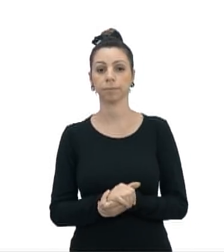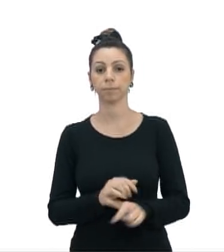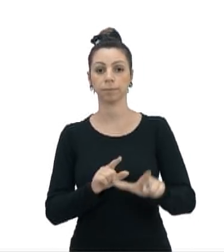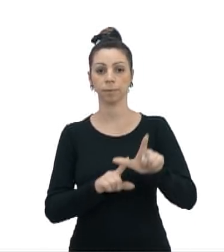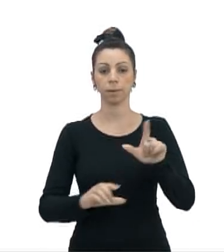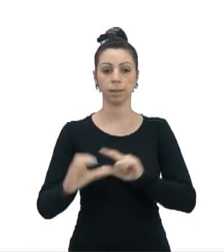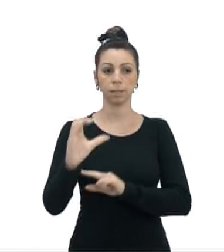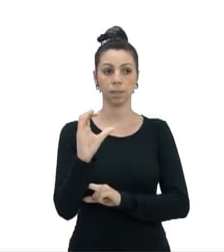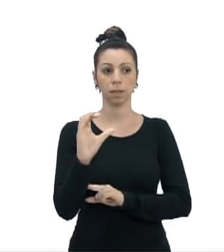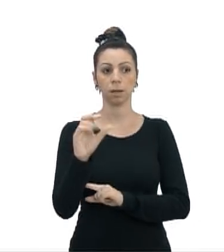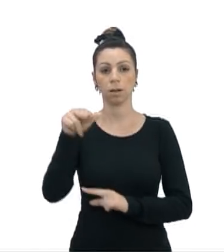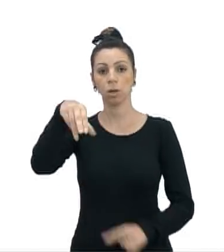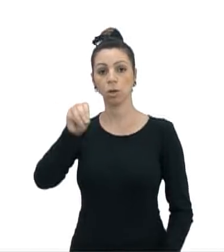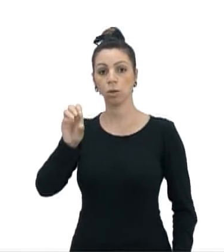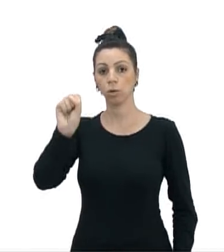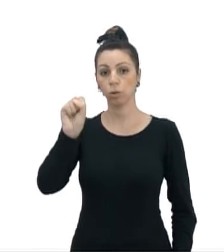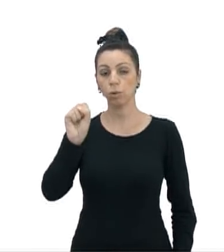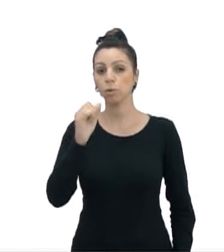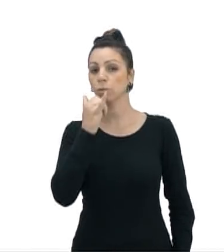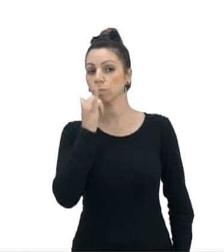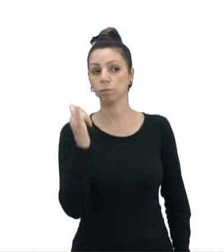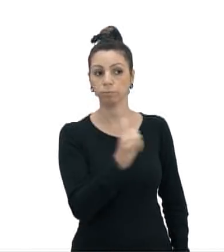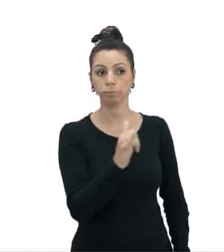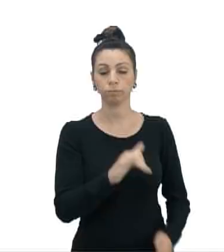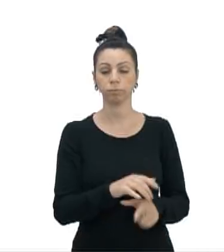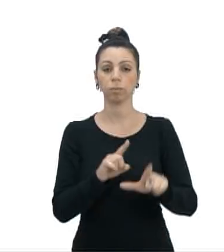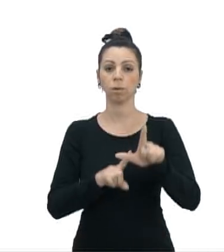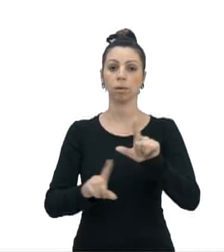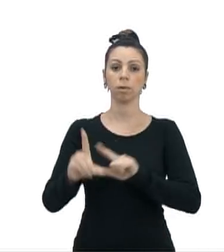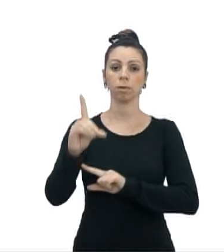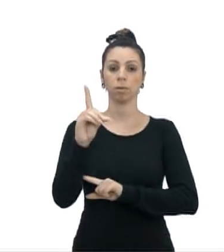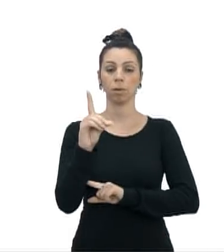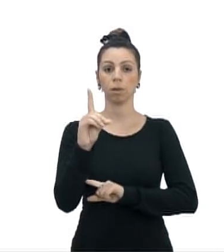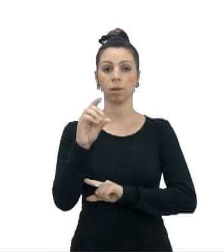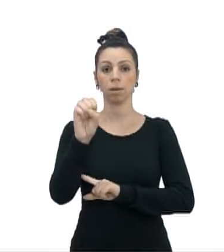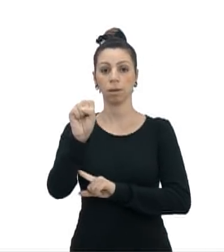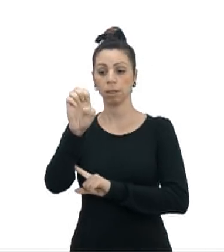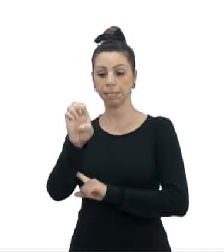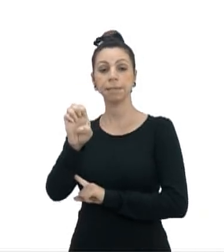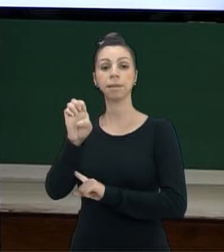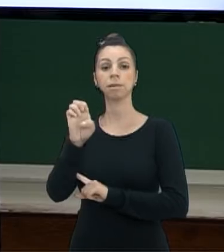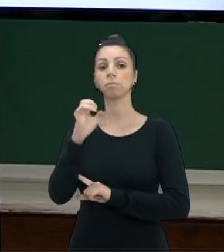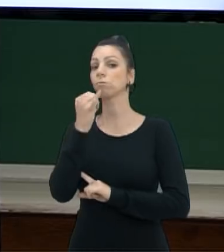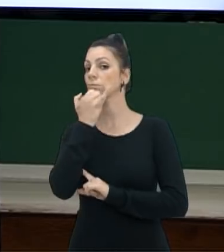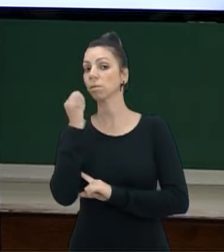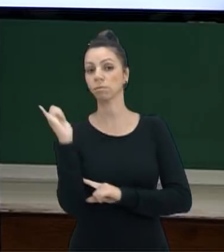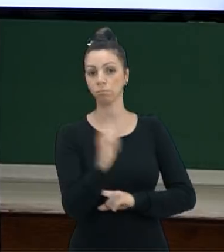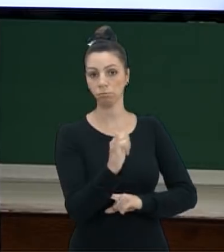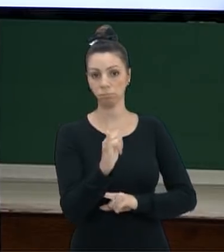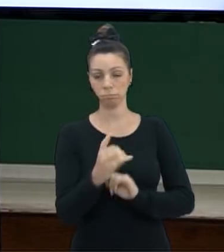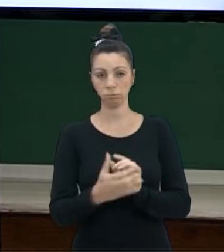pedir desculpas. Ou letra D, queria se pedir desculpas.